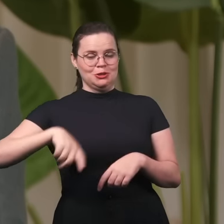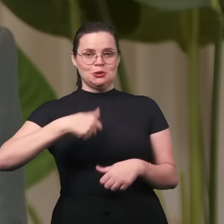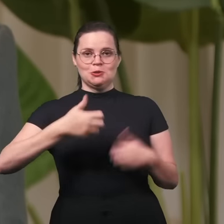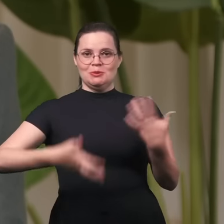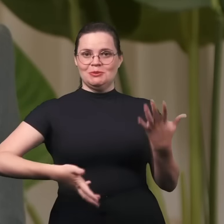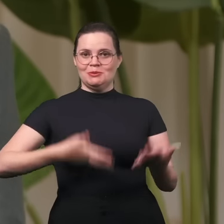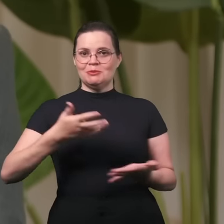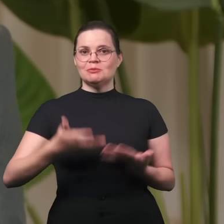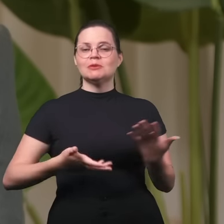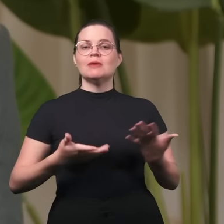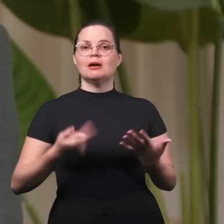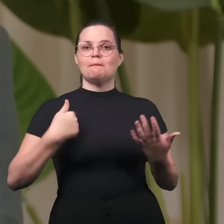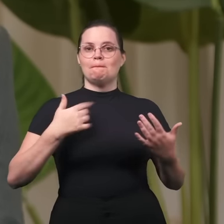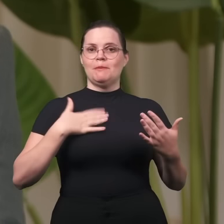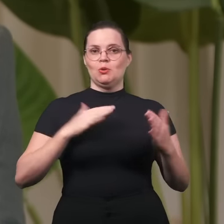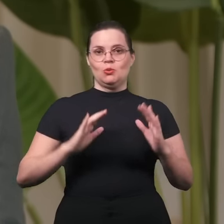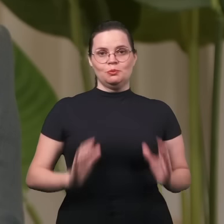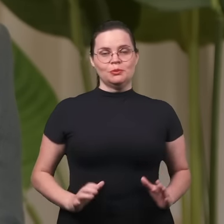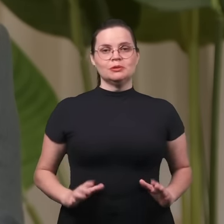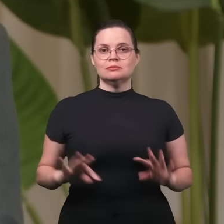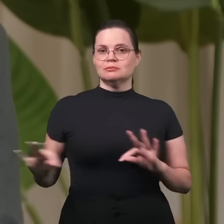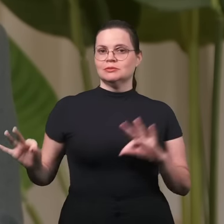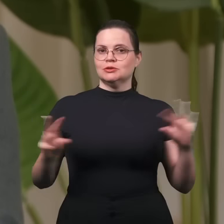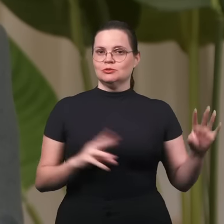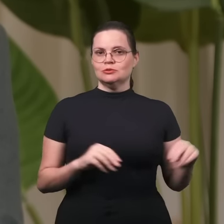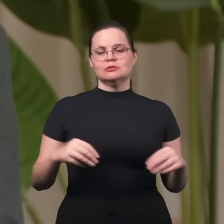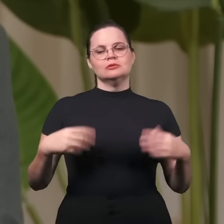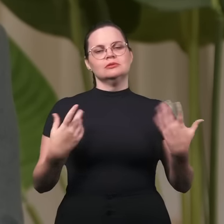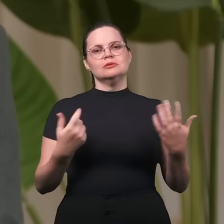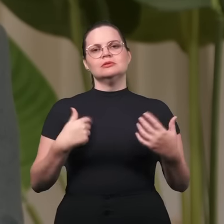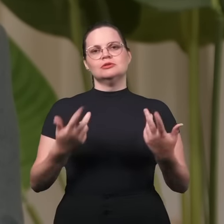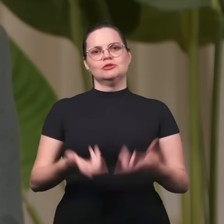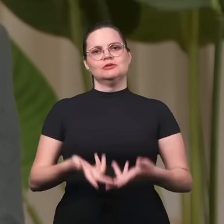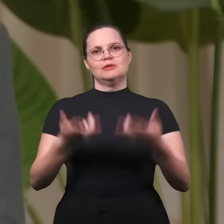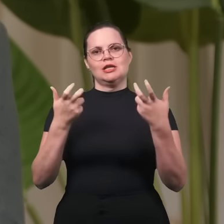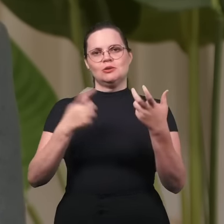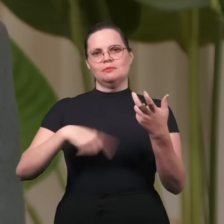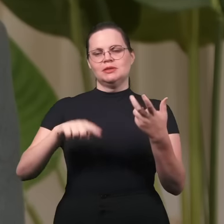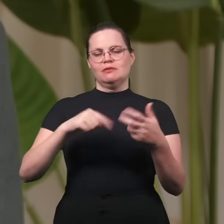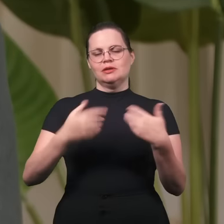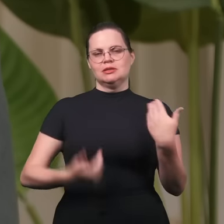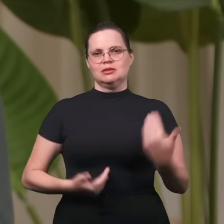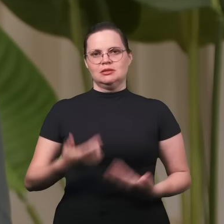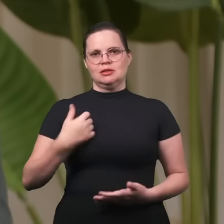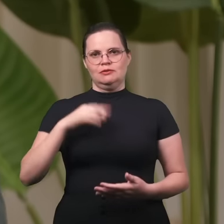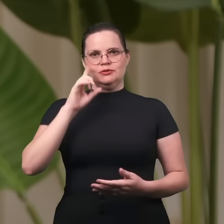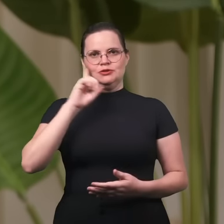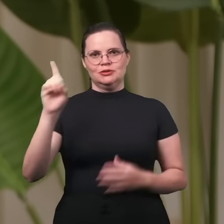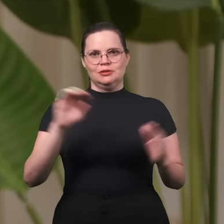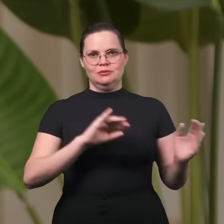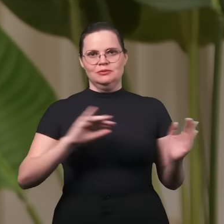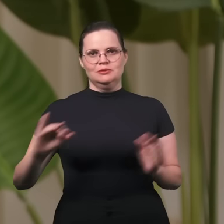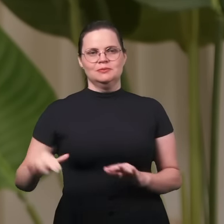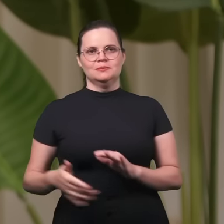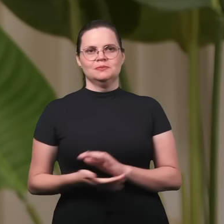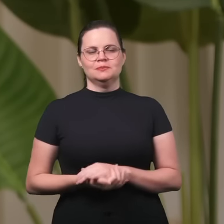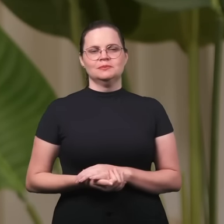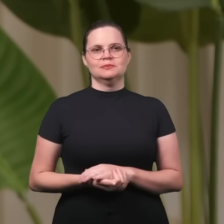pelo nosso comportamento, vai ali um servo de Deus, né? Agora,